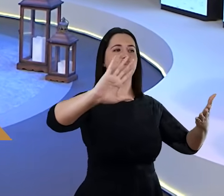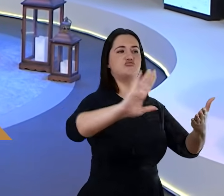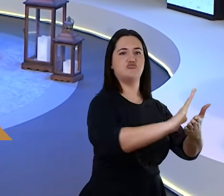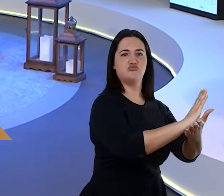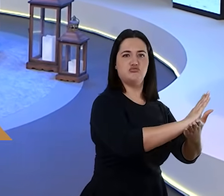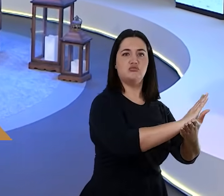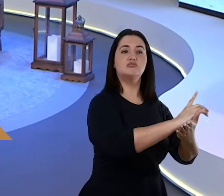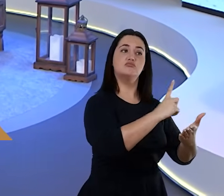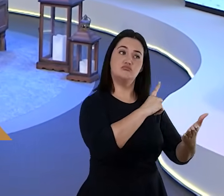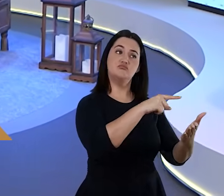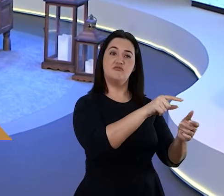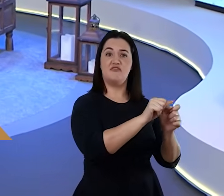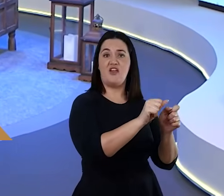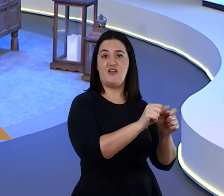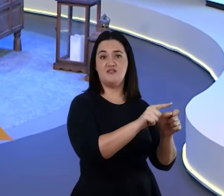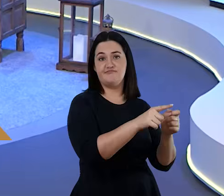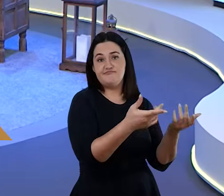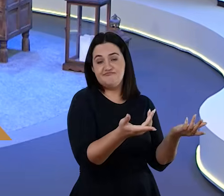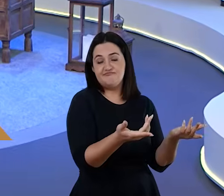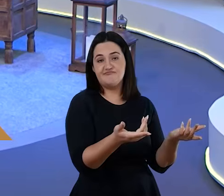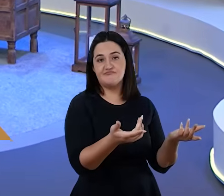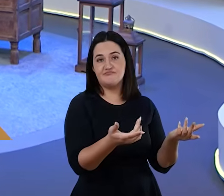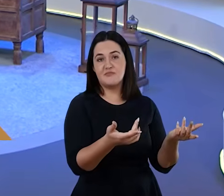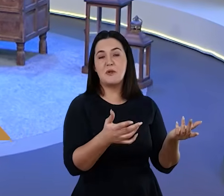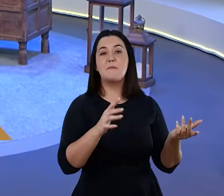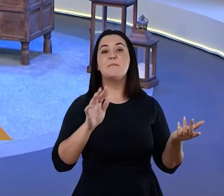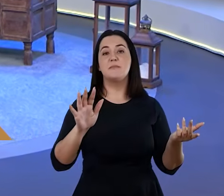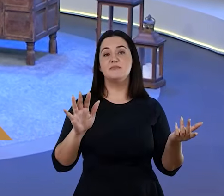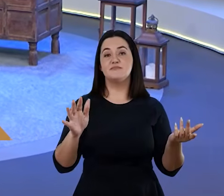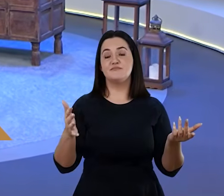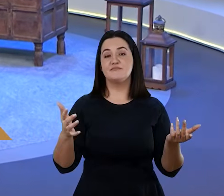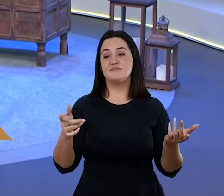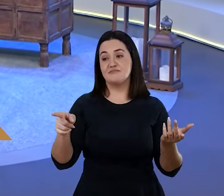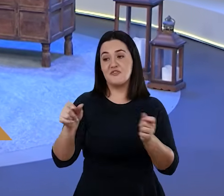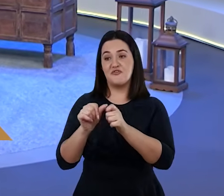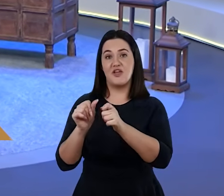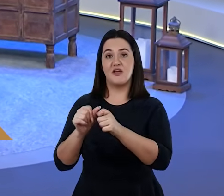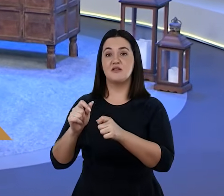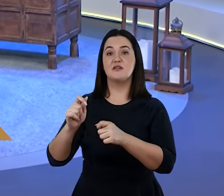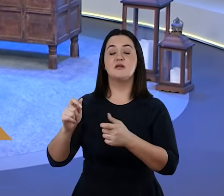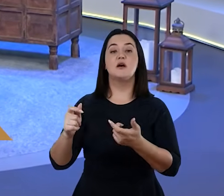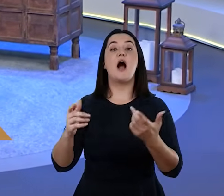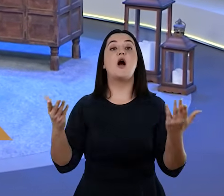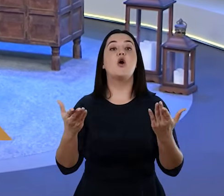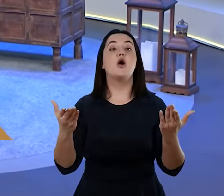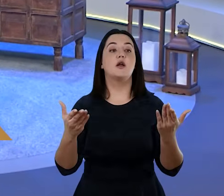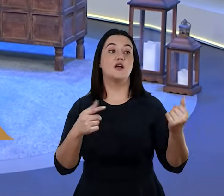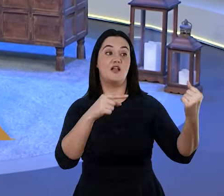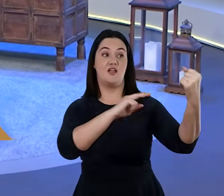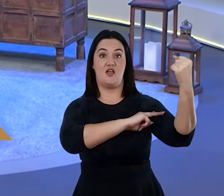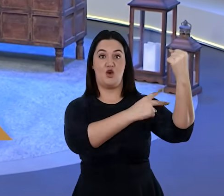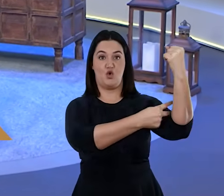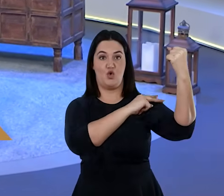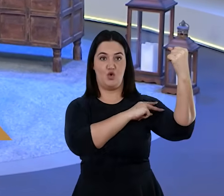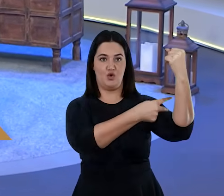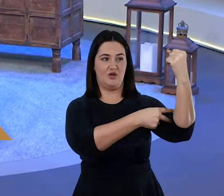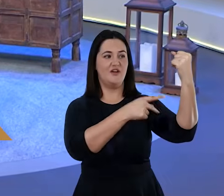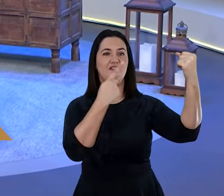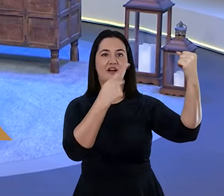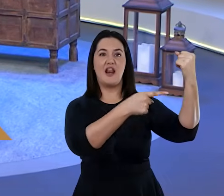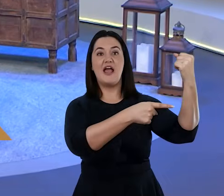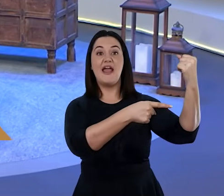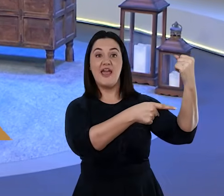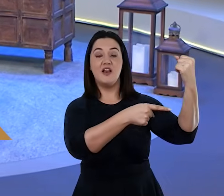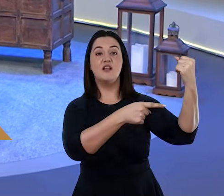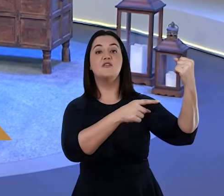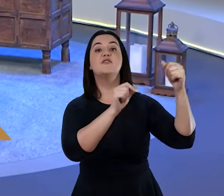multidão são coisas que outros também fizeram ao longo da história. Esse é o feito de Sansão. Agora, carregar o